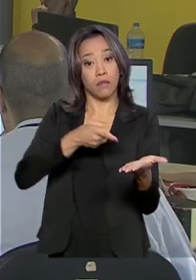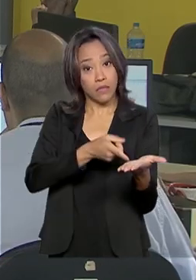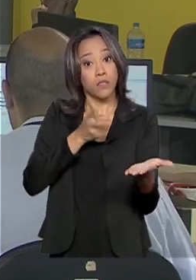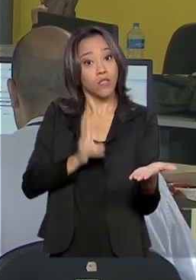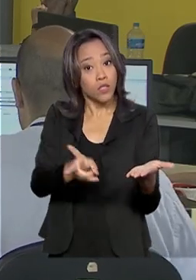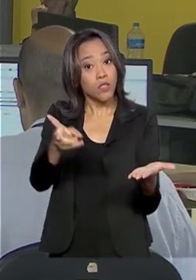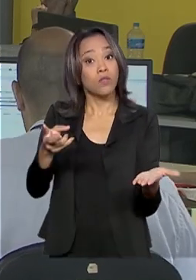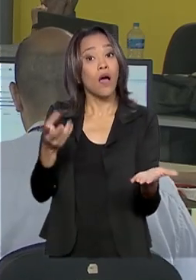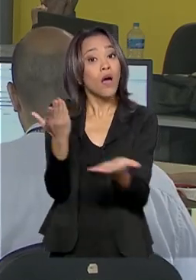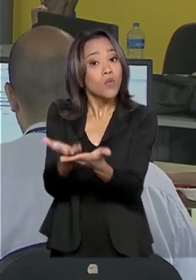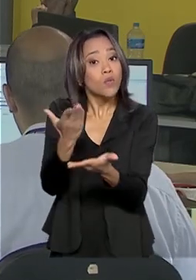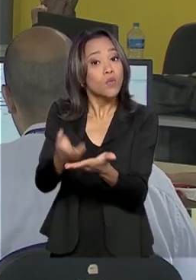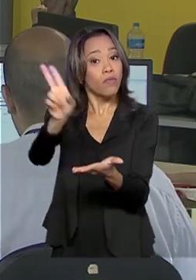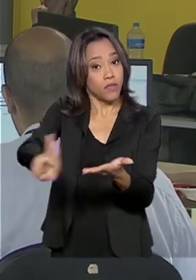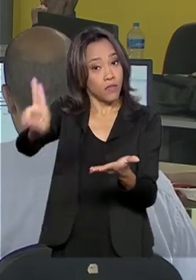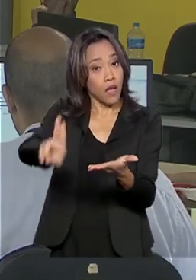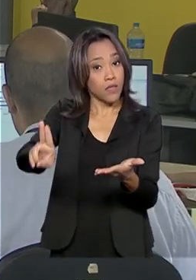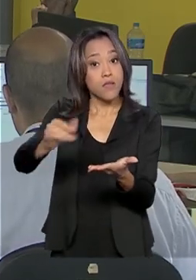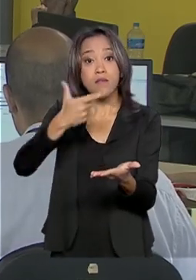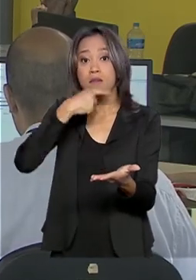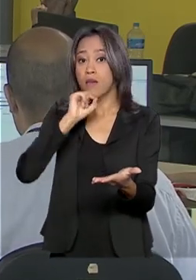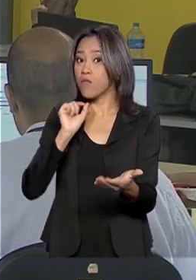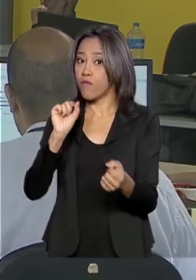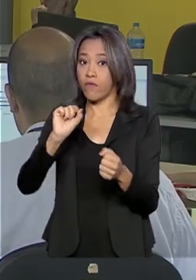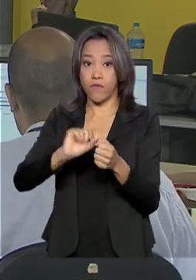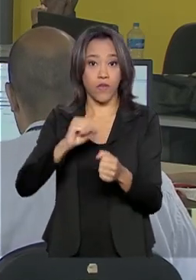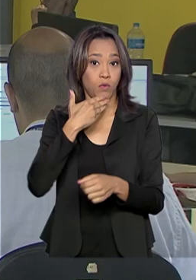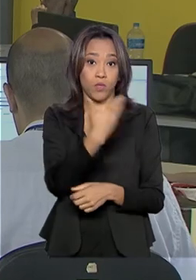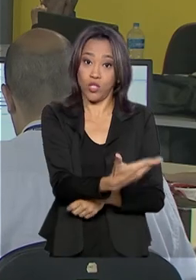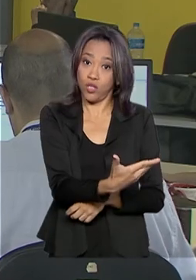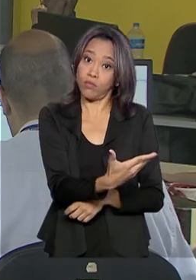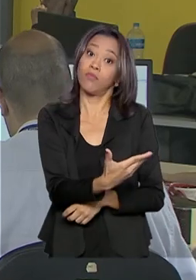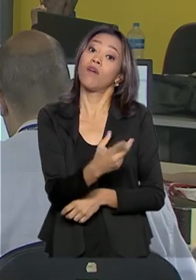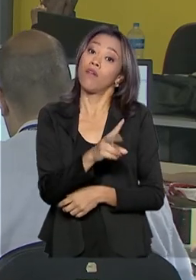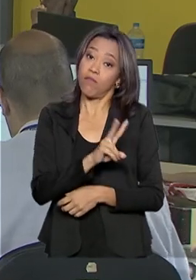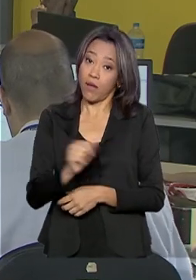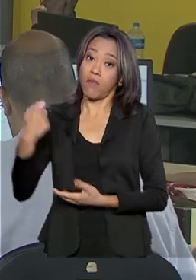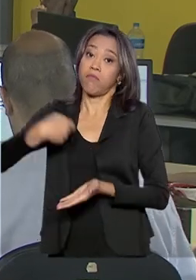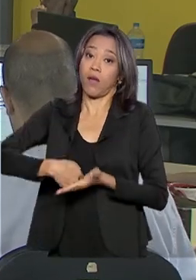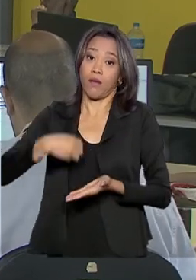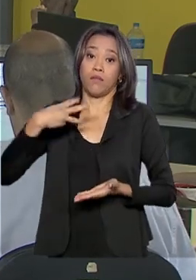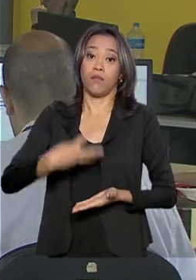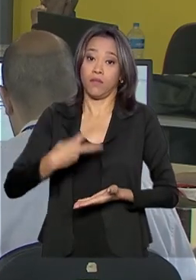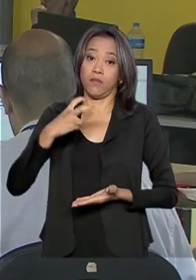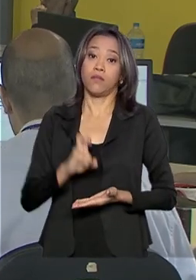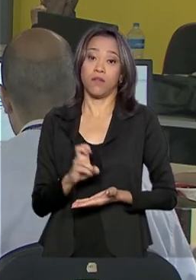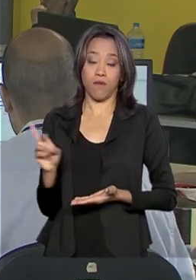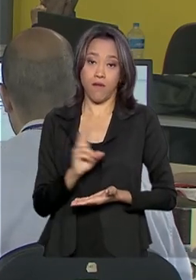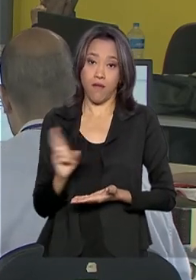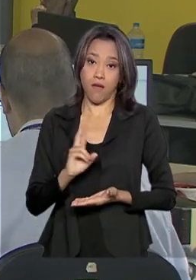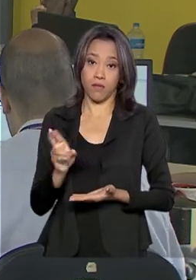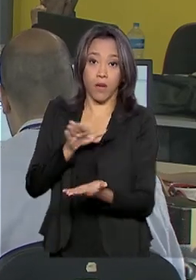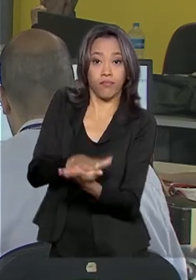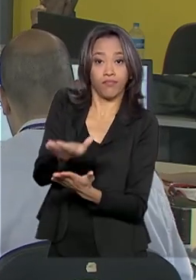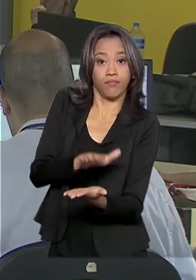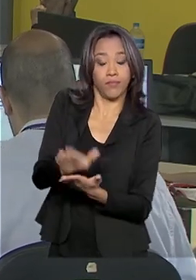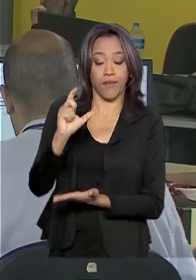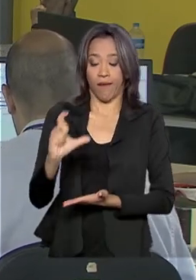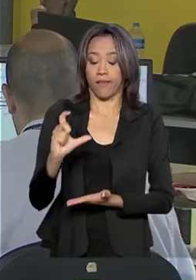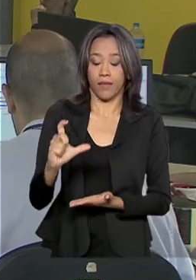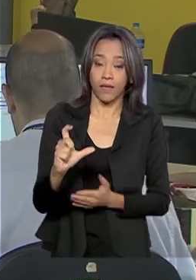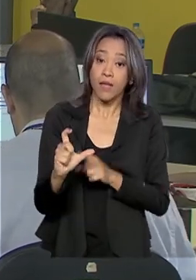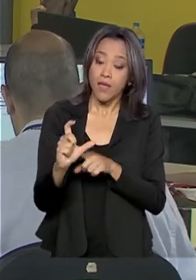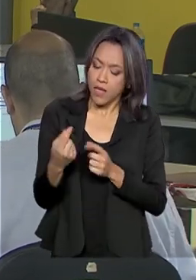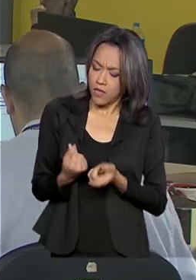universitário. Quem não fez o pedido ao MEC agora volta a pagar em média R$ 35 pela emissão da carteirinha. Esse dinheiro é